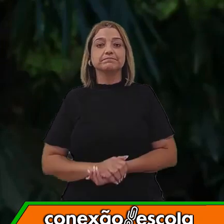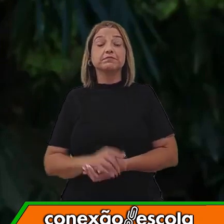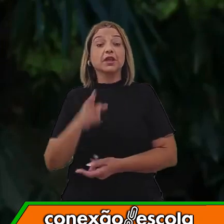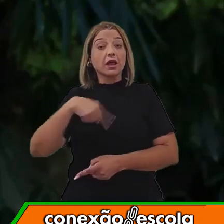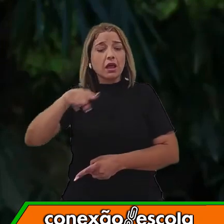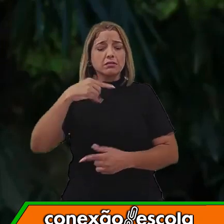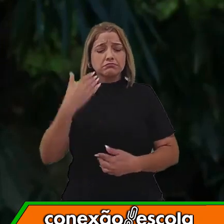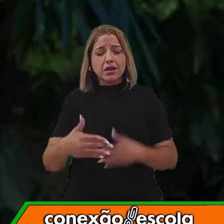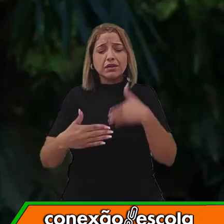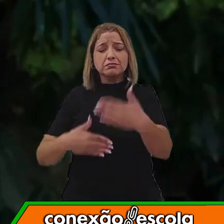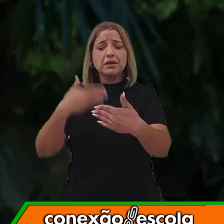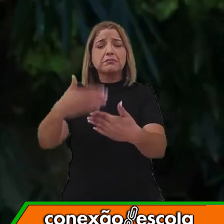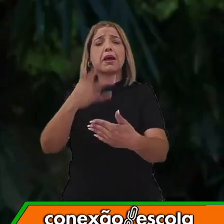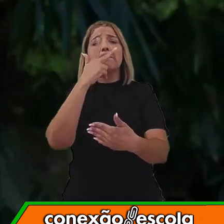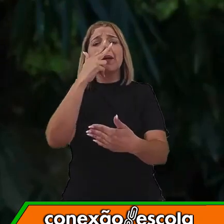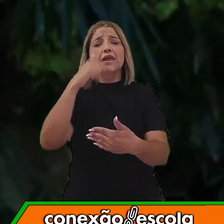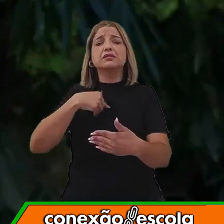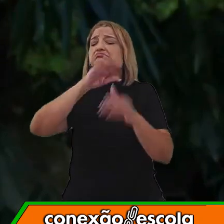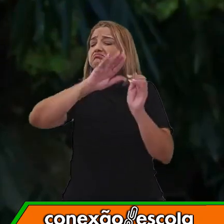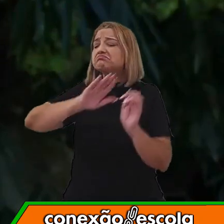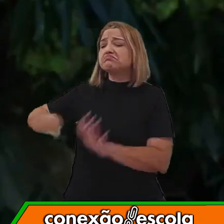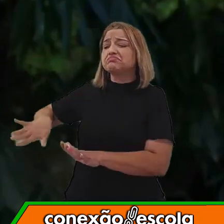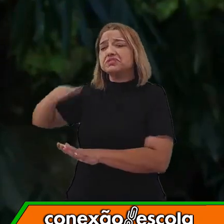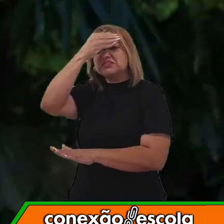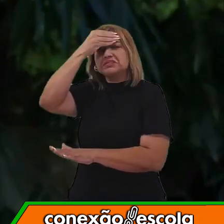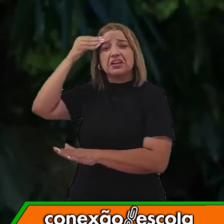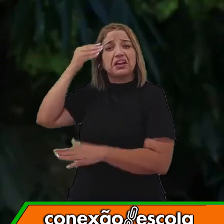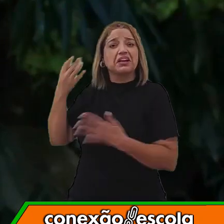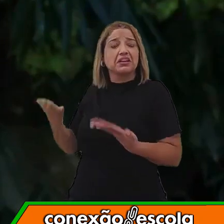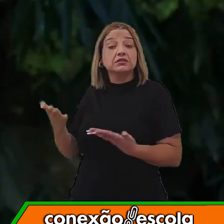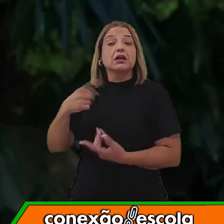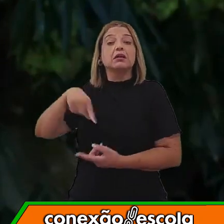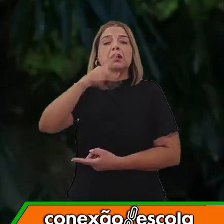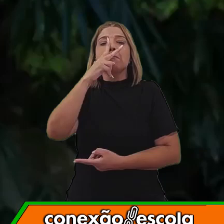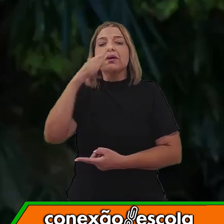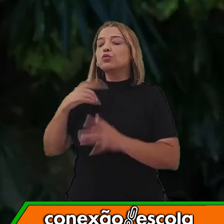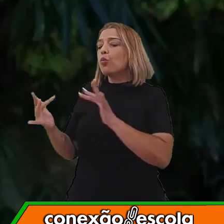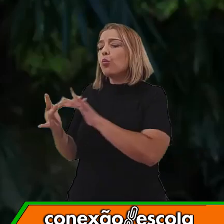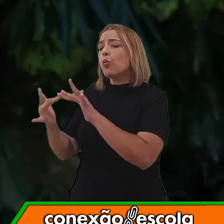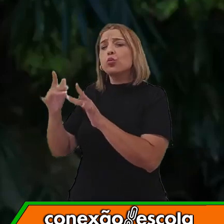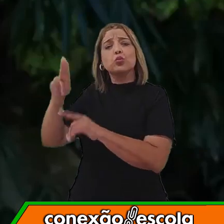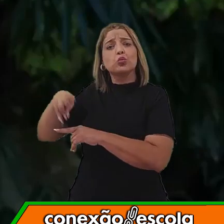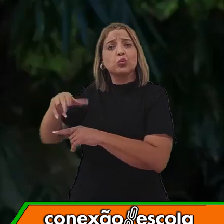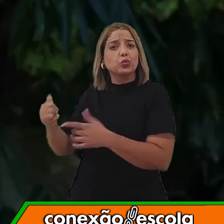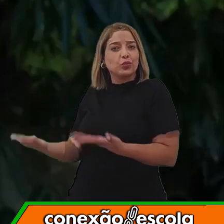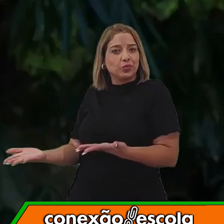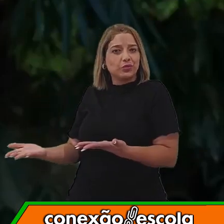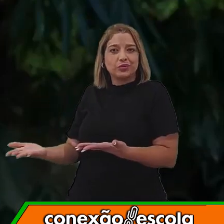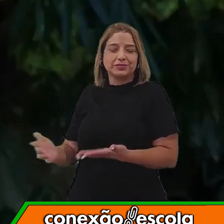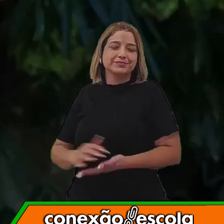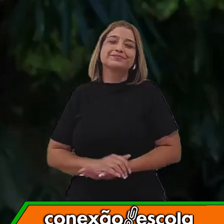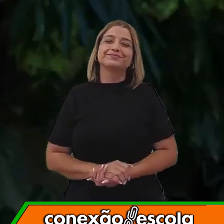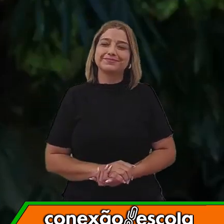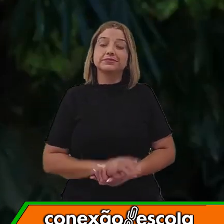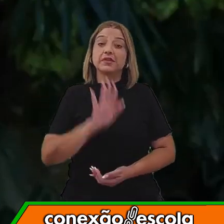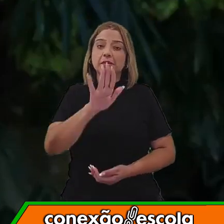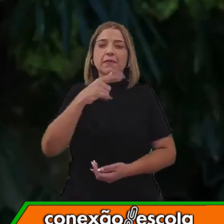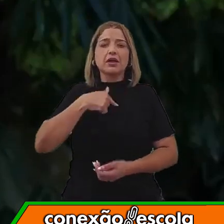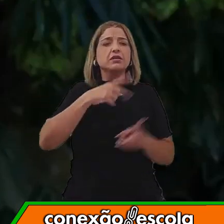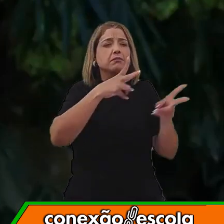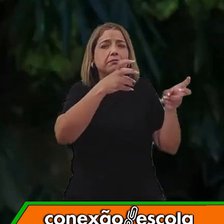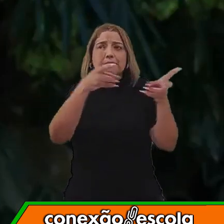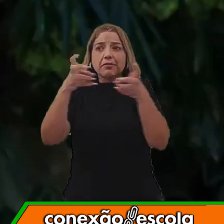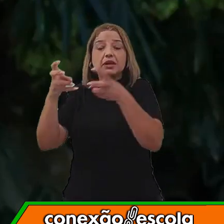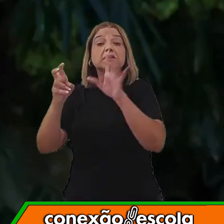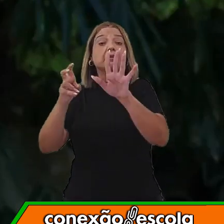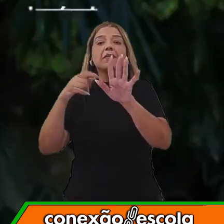tempo, vamos deixando esses sentidos adormecidos. E achamos até que não nascemos com eles, olha só. Olhamos as coisas,